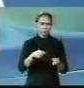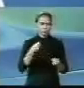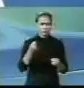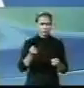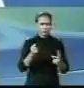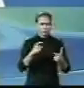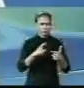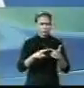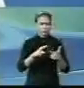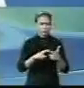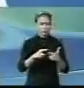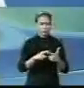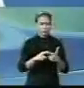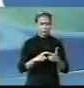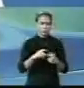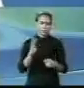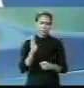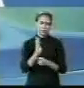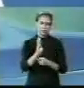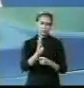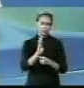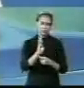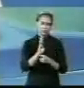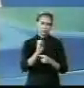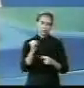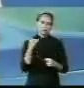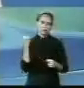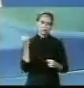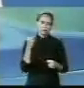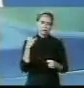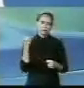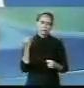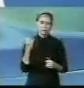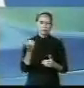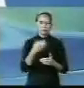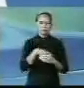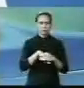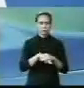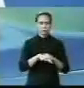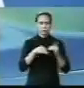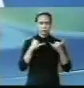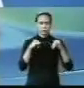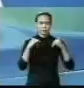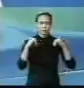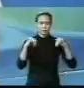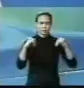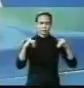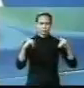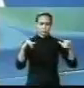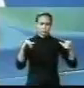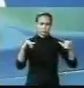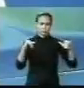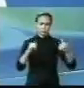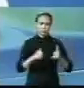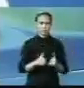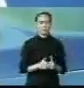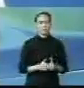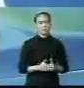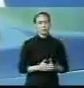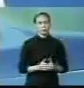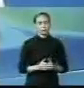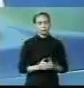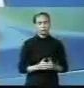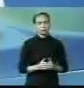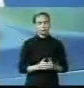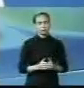assim, um firewall, ele é importantíssimo, a aplicação dele dentro de uma rede, é importante que vocês se conscientizem, como talvez